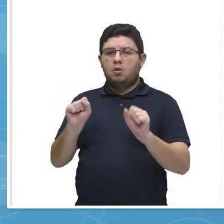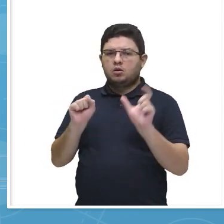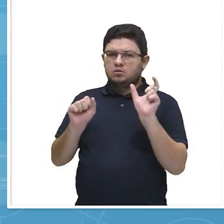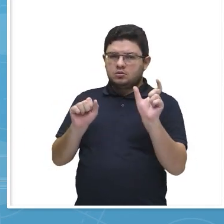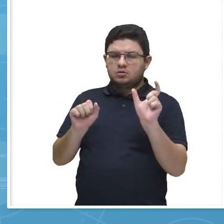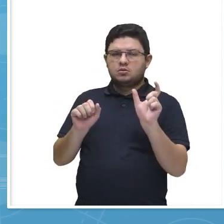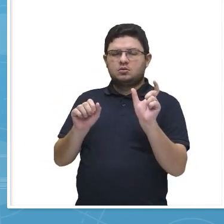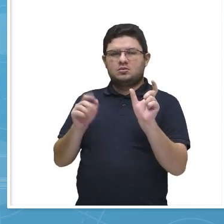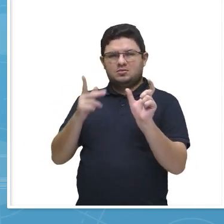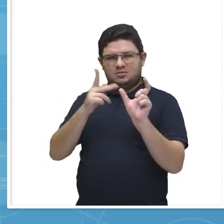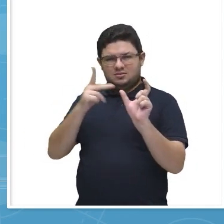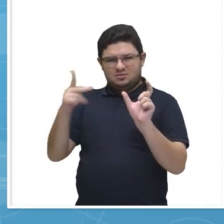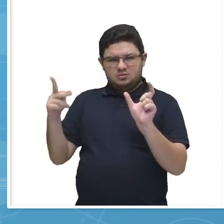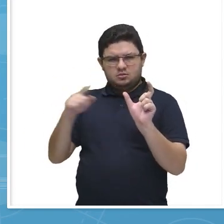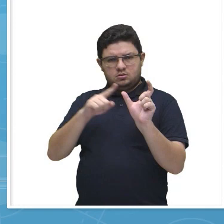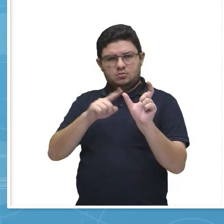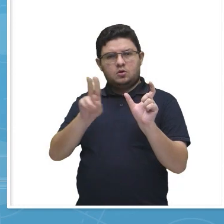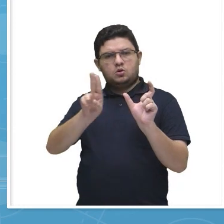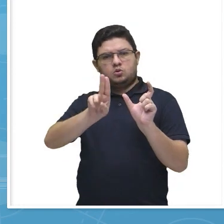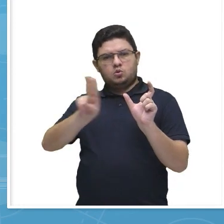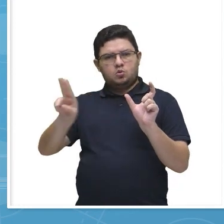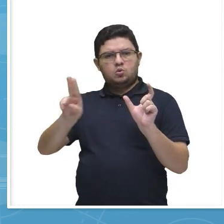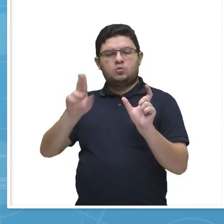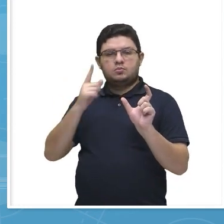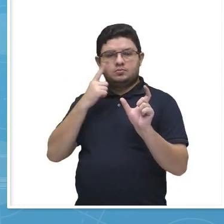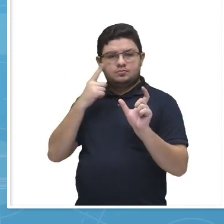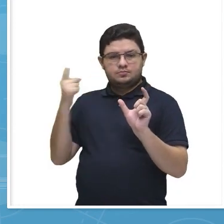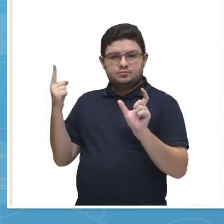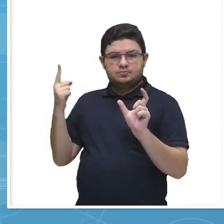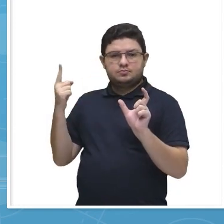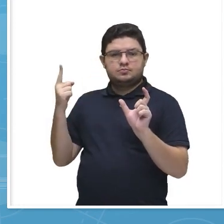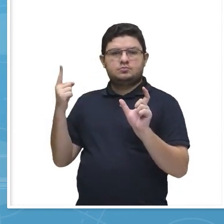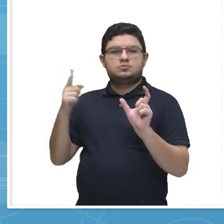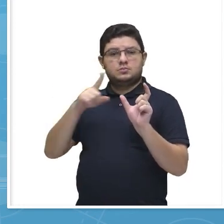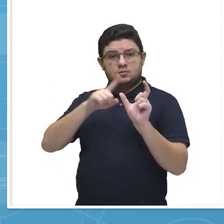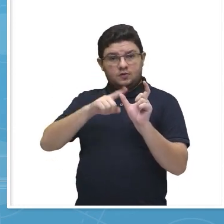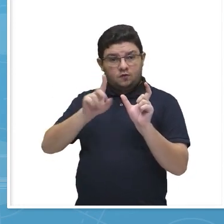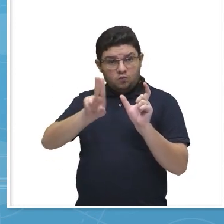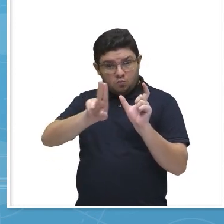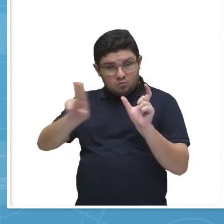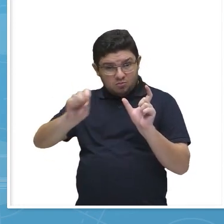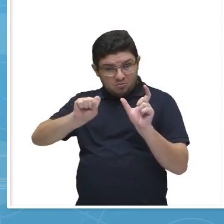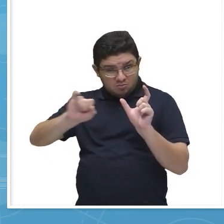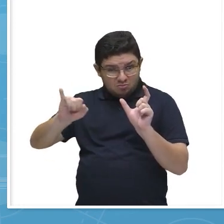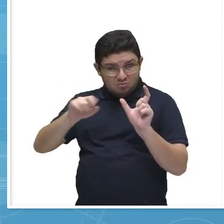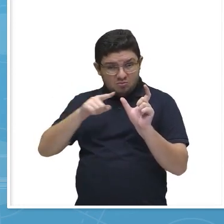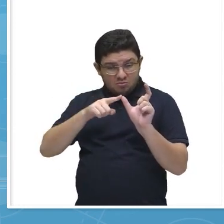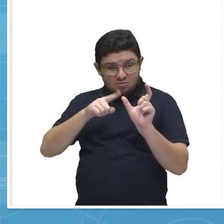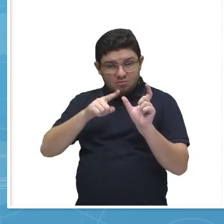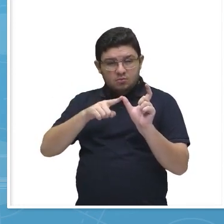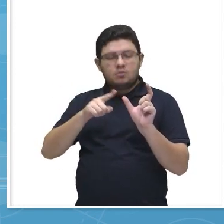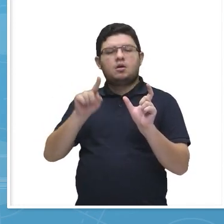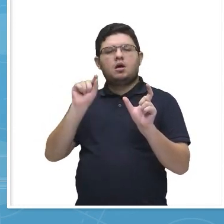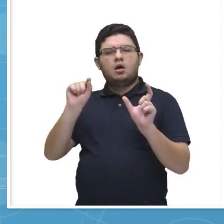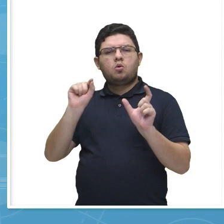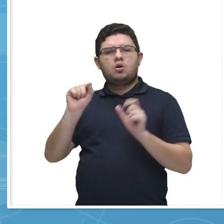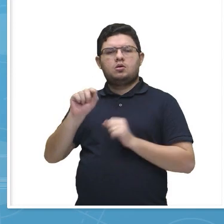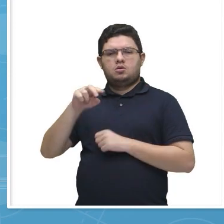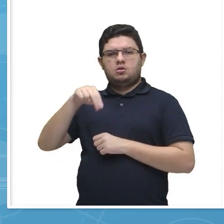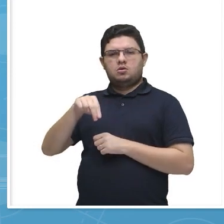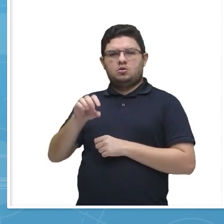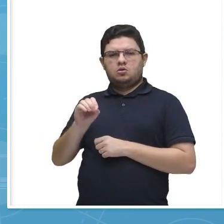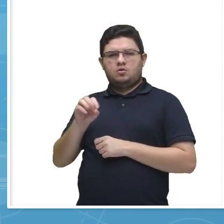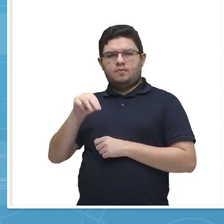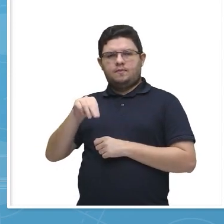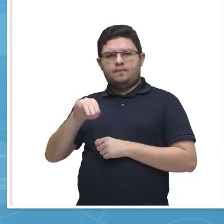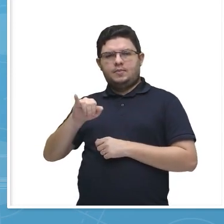a palavra principal for um nome, o nosso predicado será chamado de nominal. Verbal de